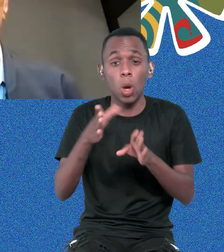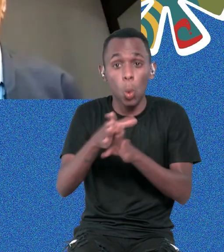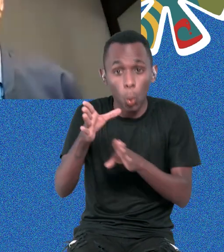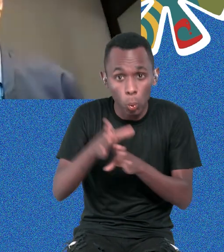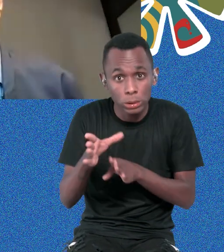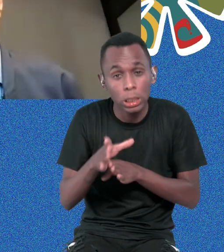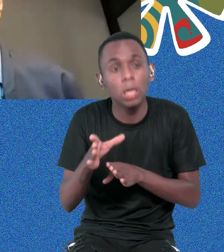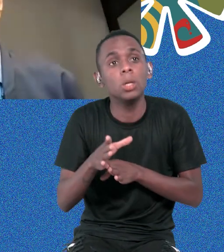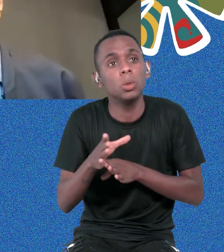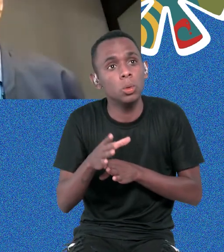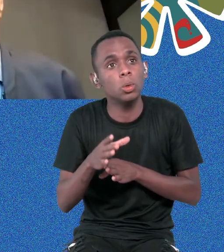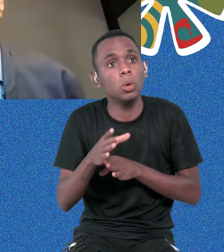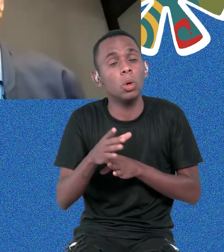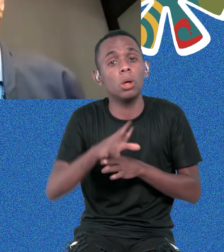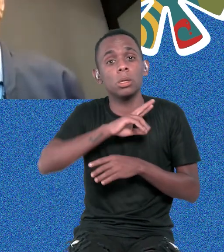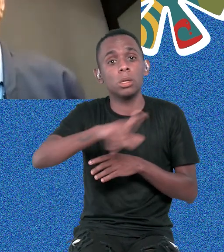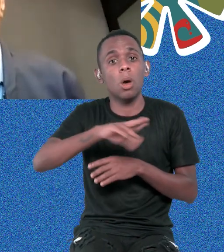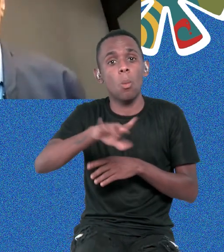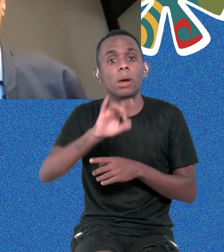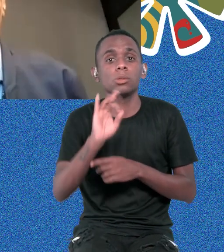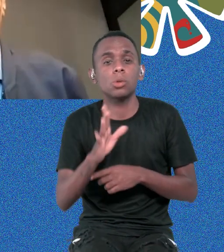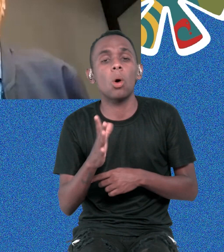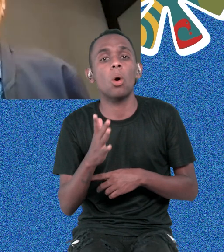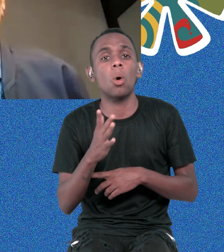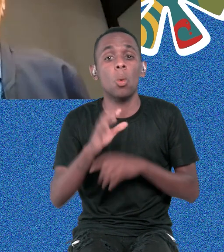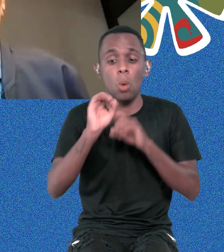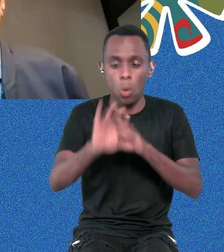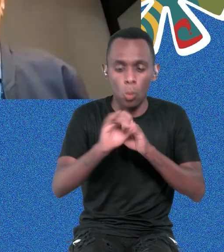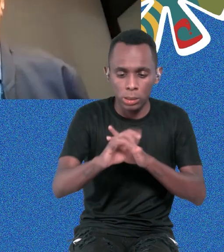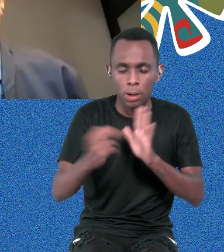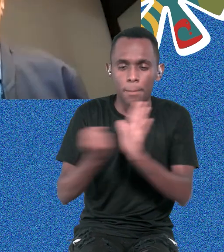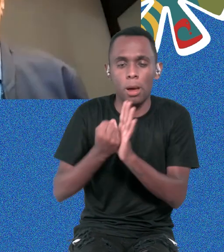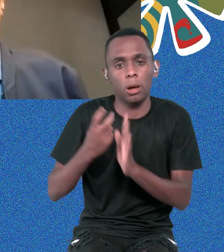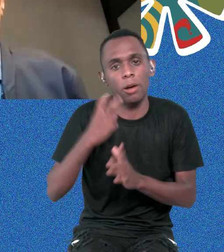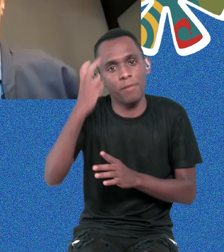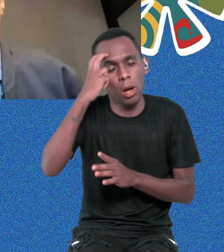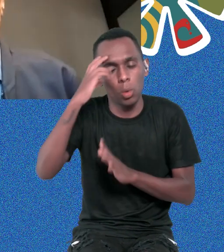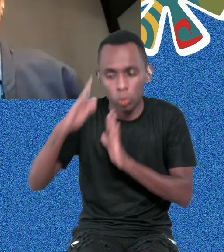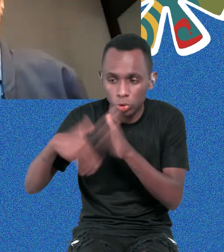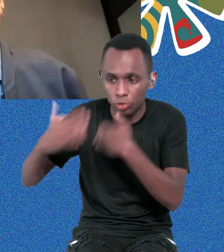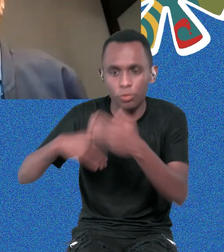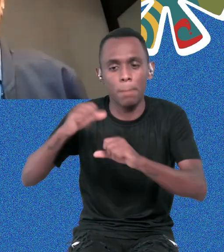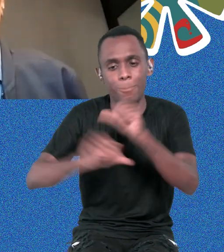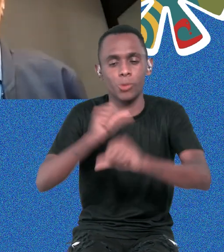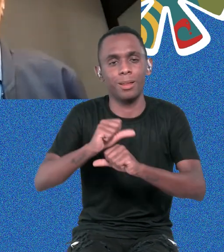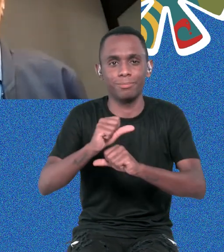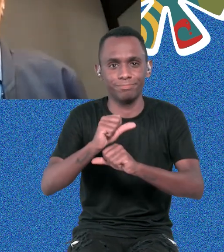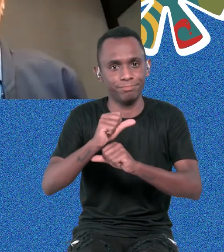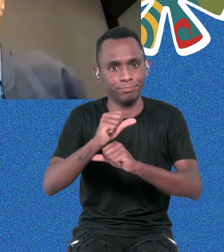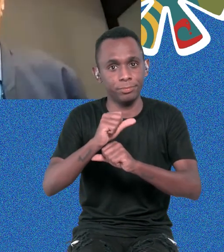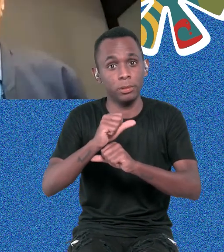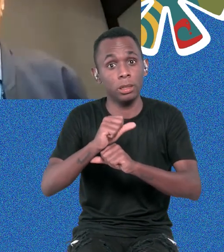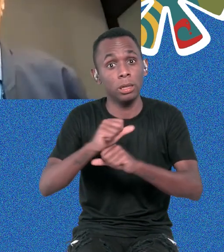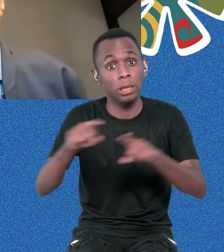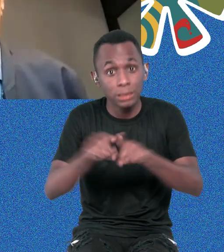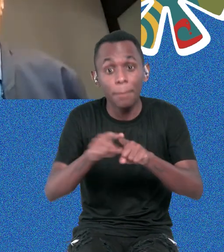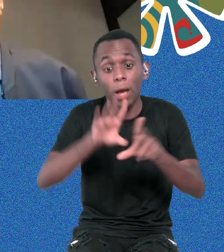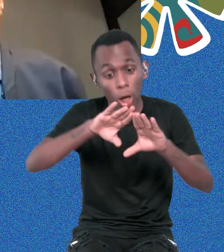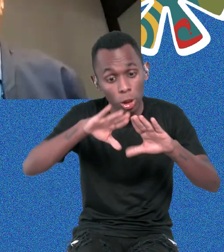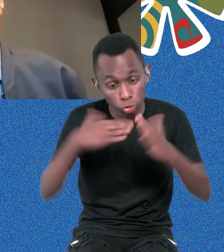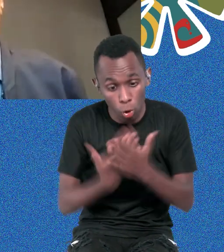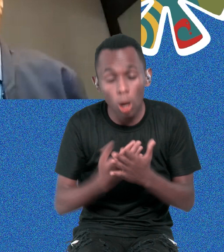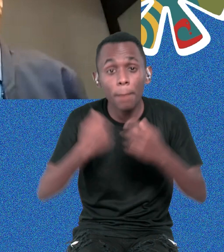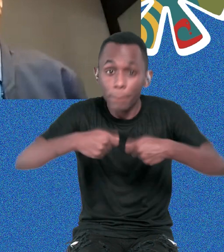está sugerindo que não só a educação patrimonial tem que se rever radicalmente, a